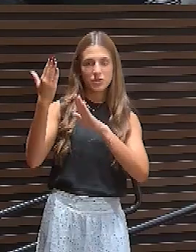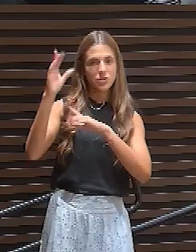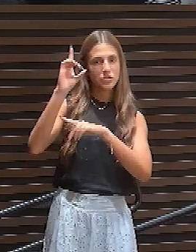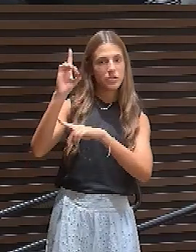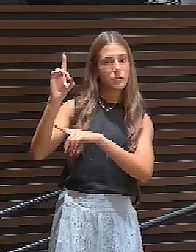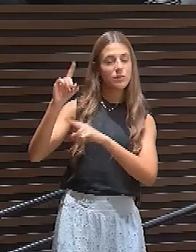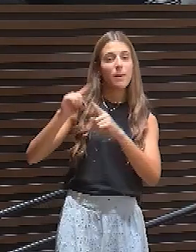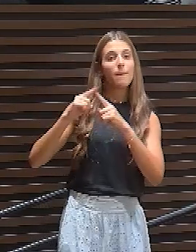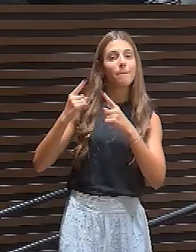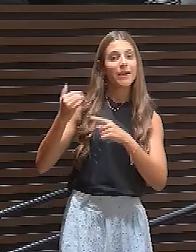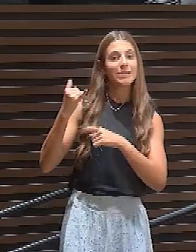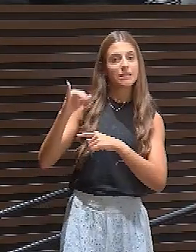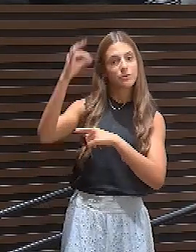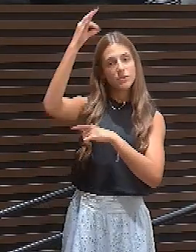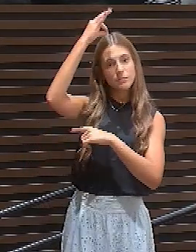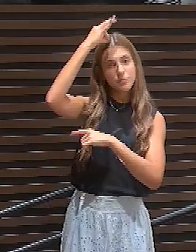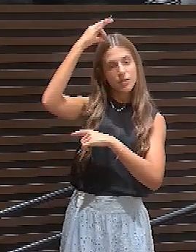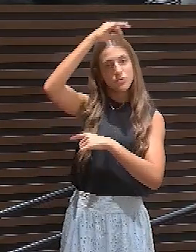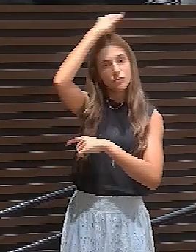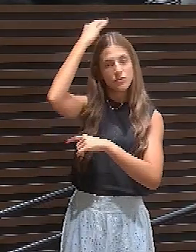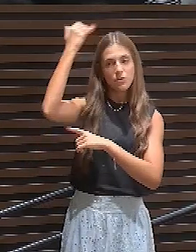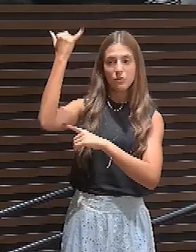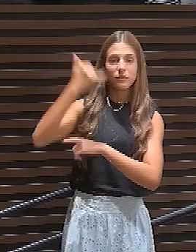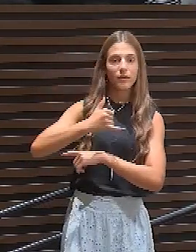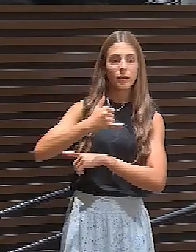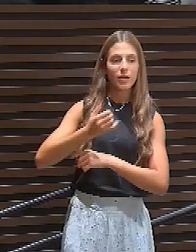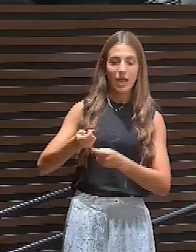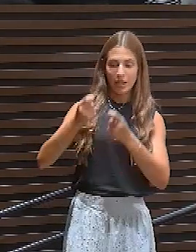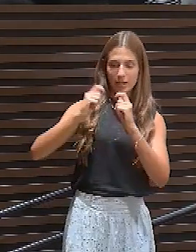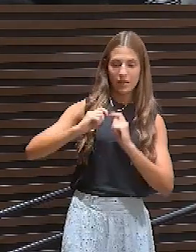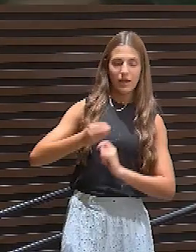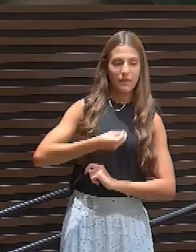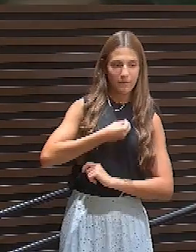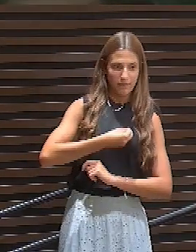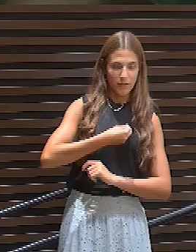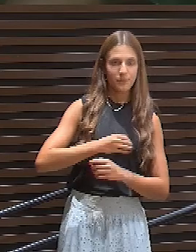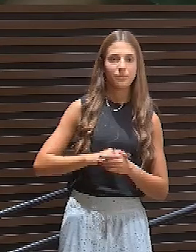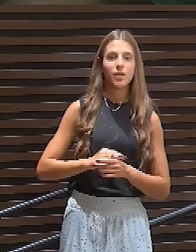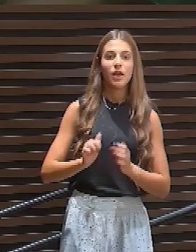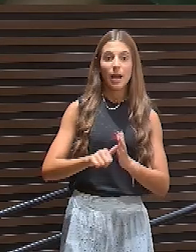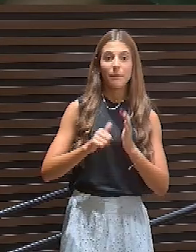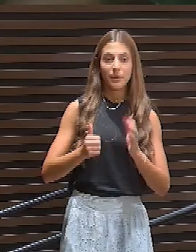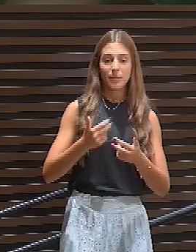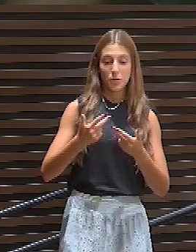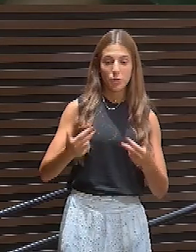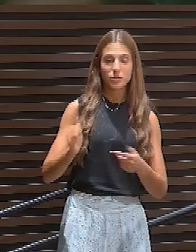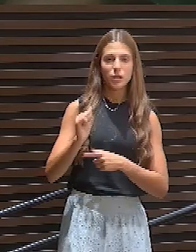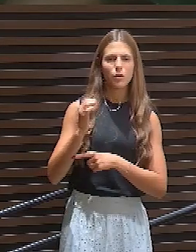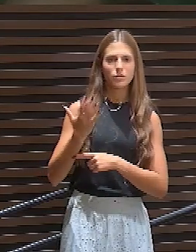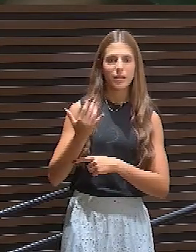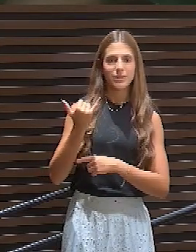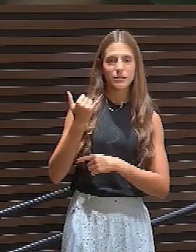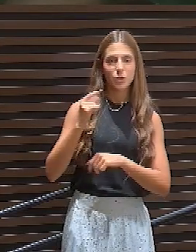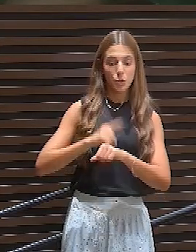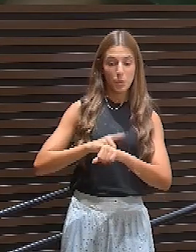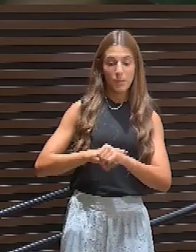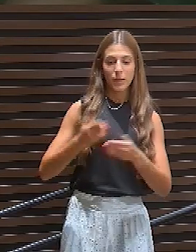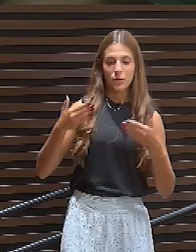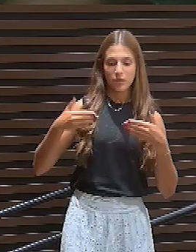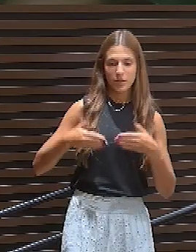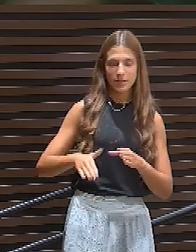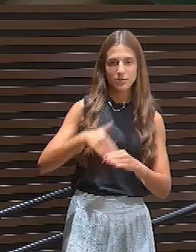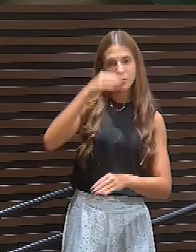A primeira coisa que acontece numa regeneração é a vivificação do Espírito Santo.